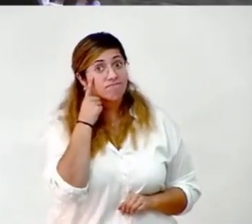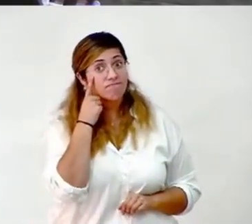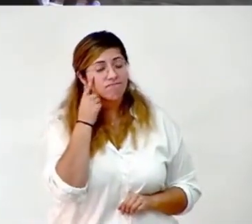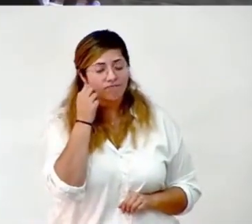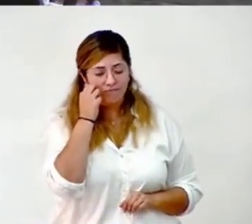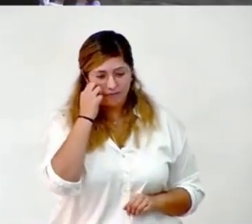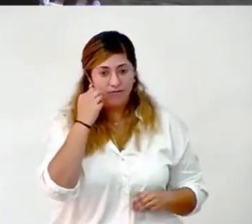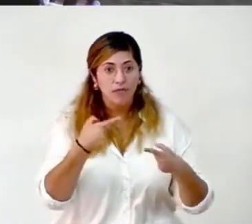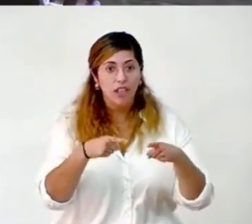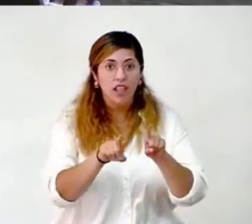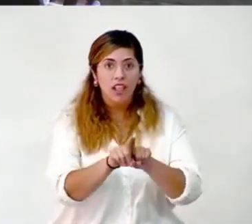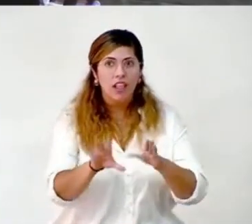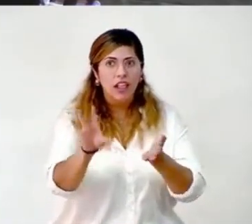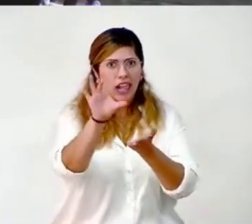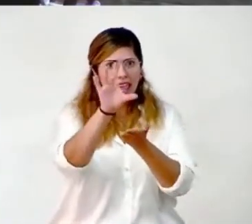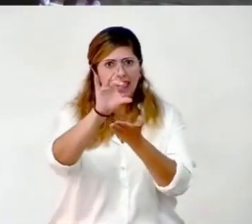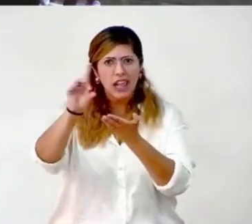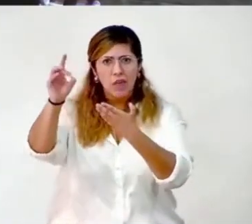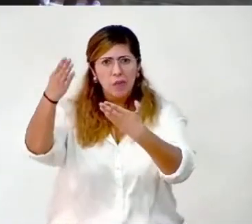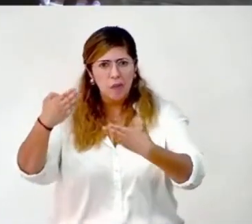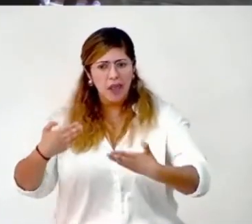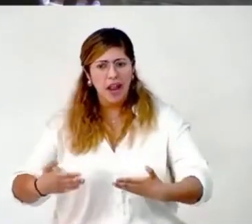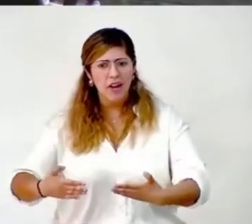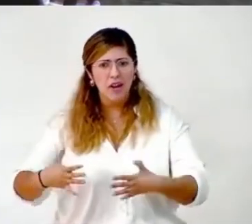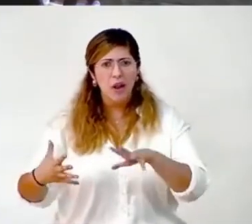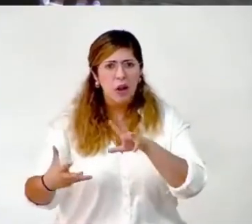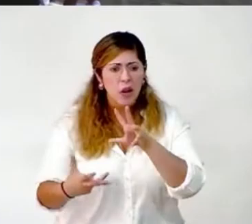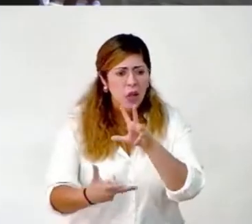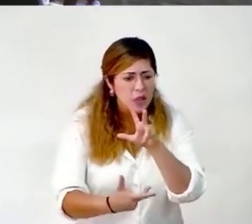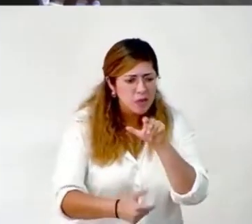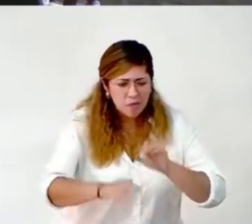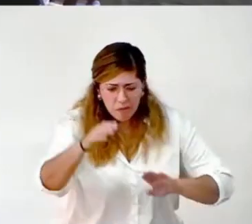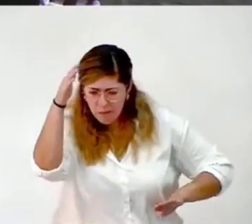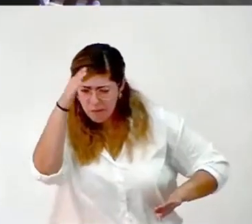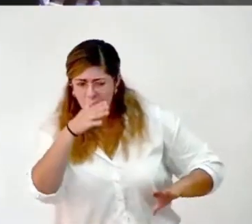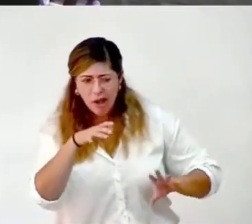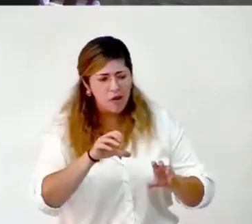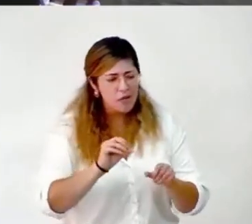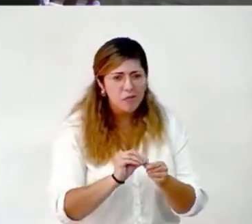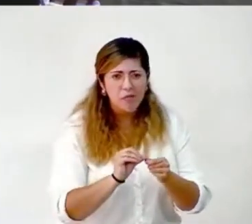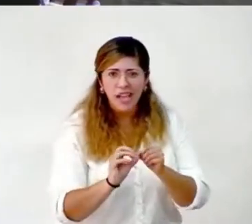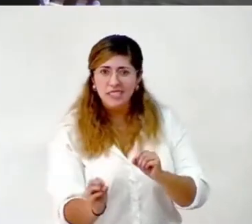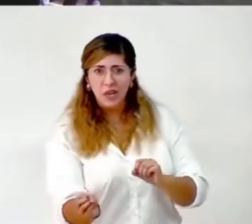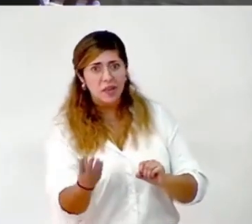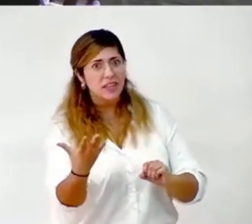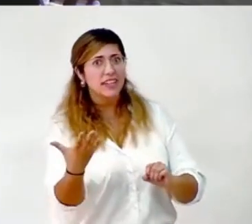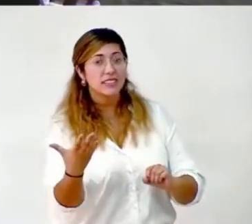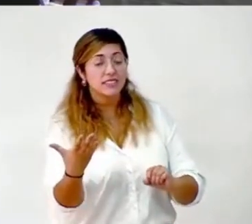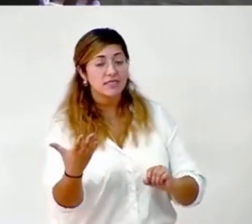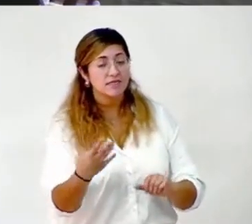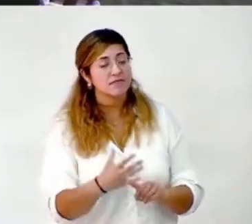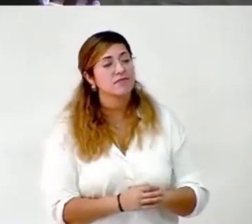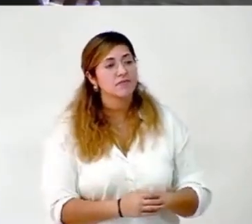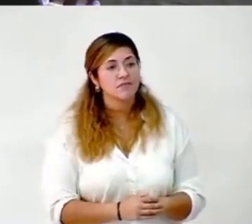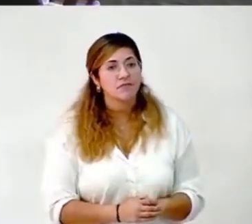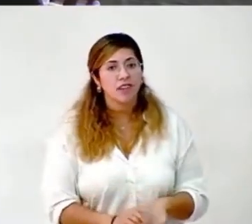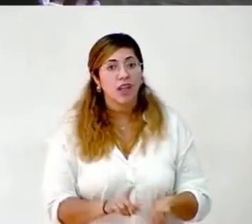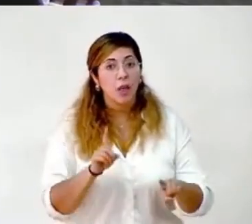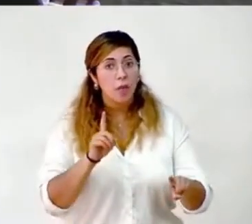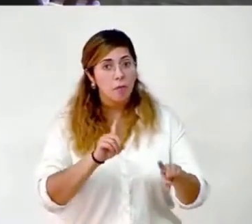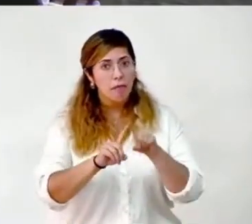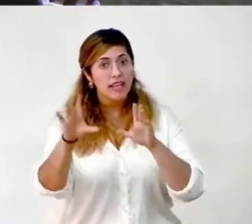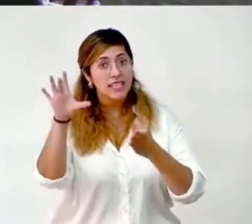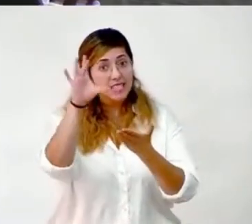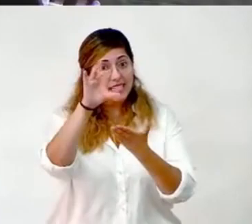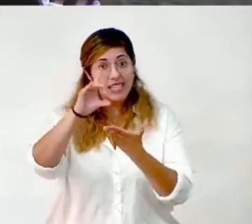está Deus diante de todo o mal sobre a face da terra, cai diante deste versículo, porque Deus